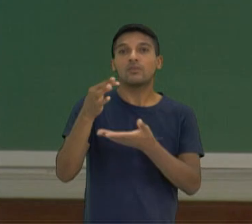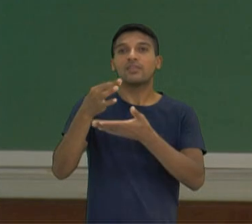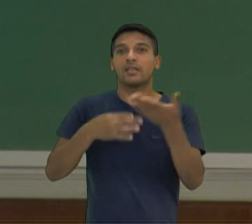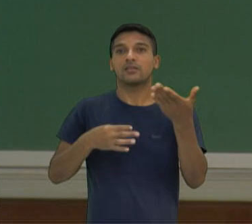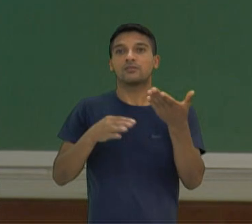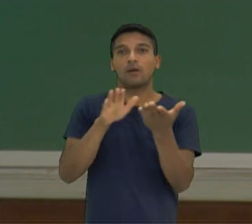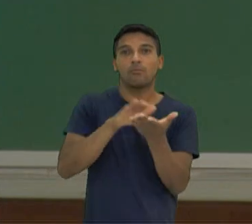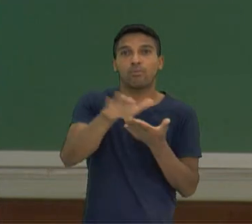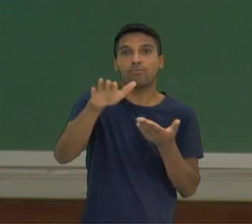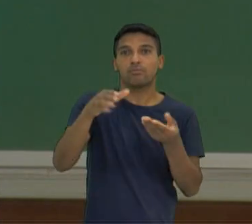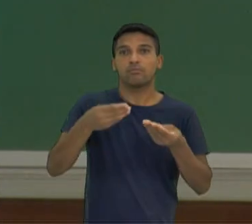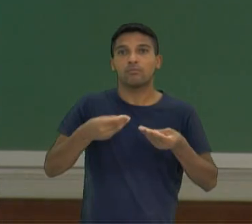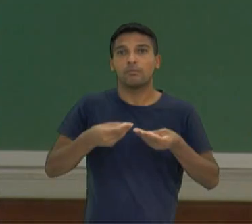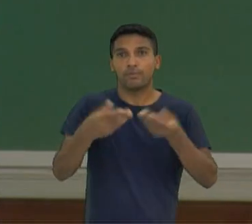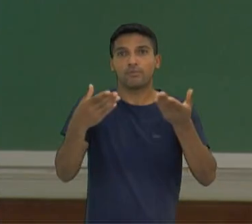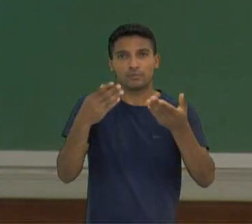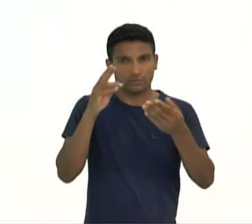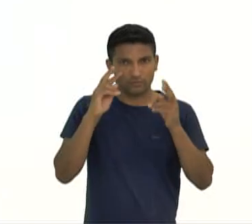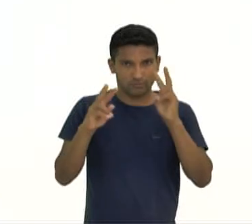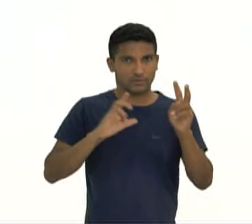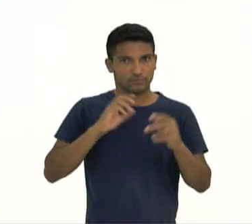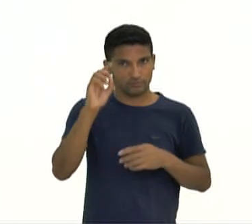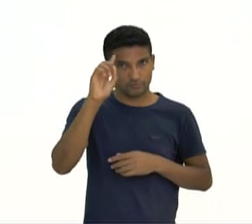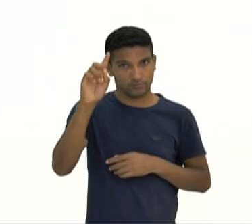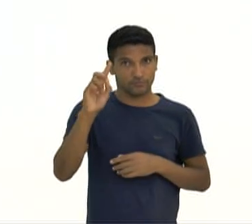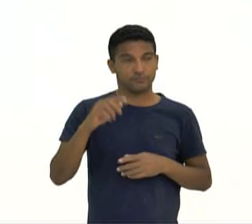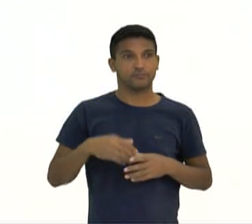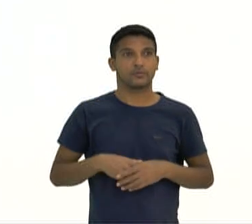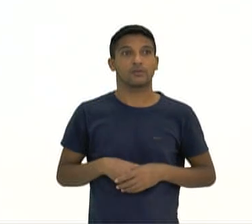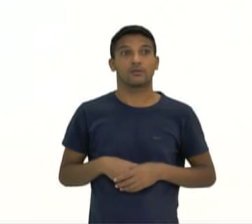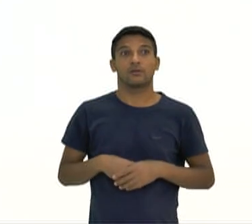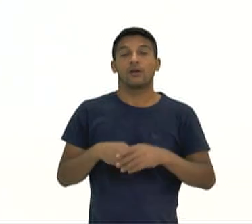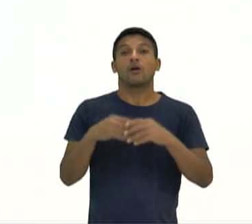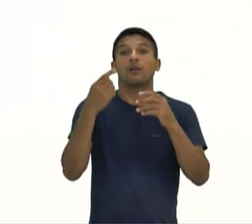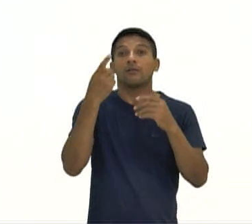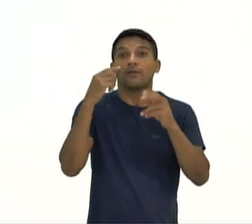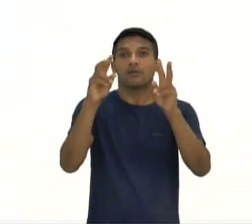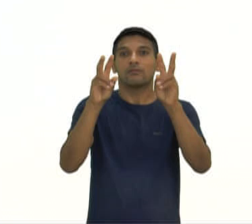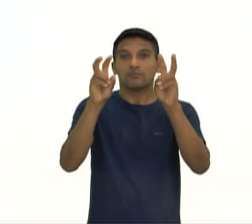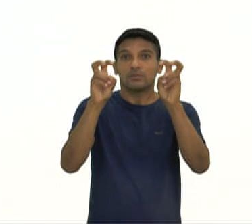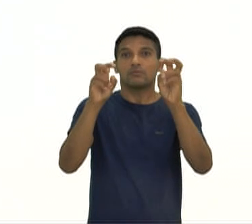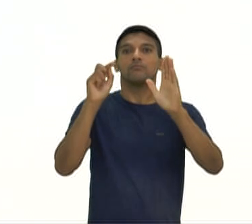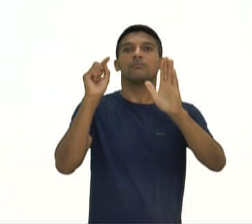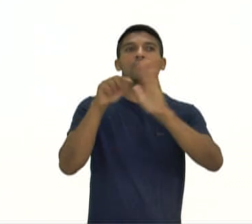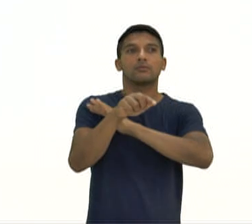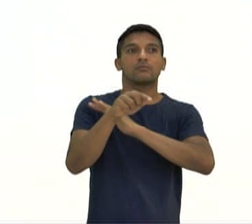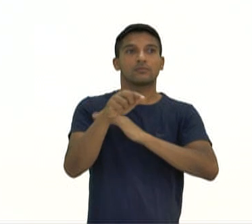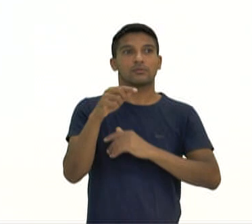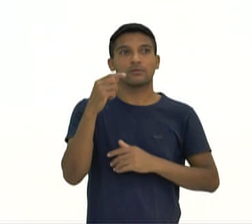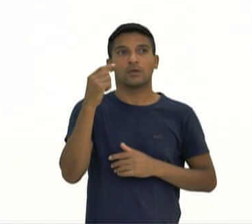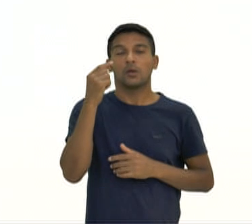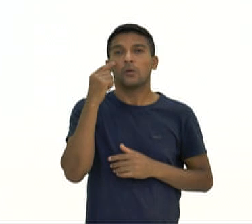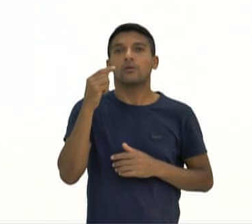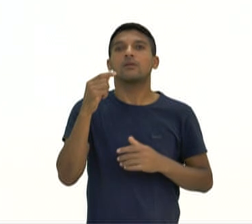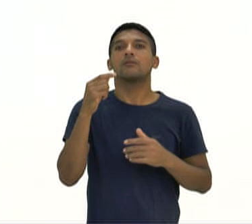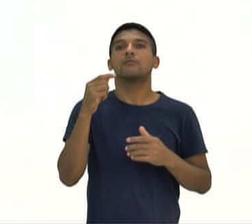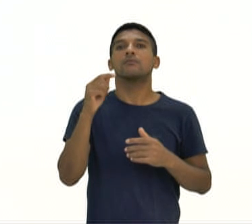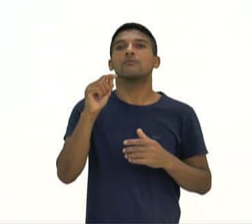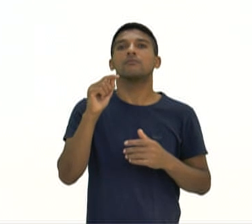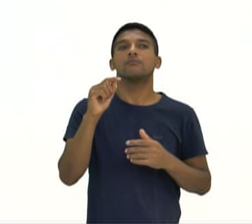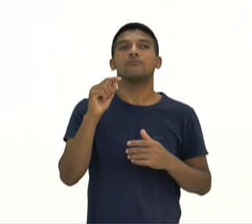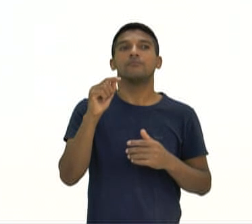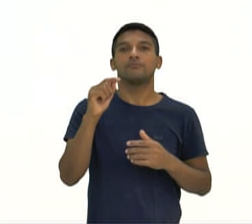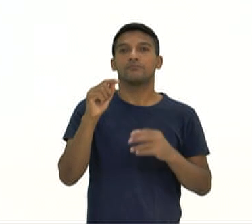título, temos já um exercício. O título deve despertar a atenção do leitor e resumir o tema abordado. Explique como